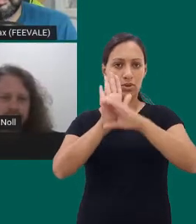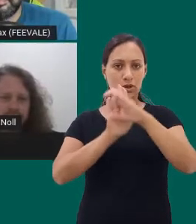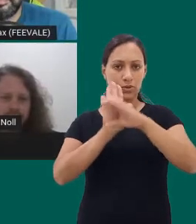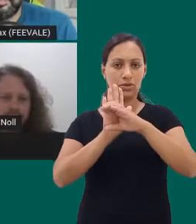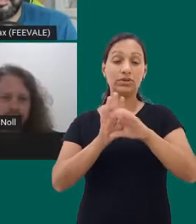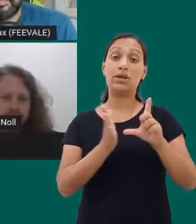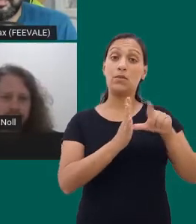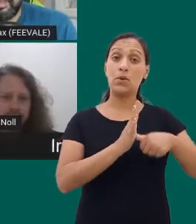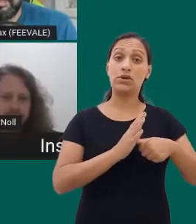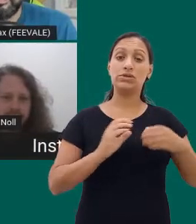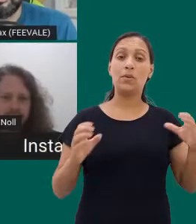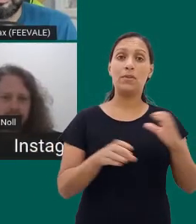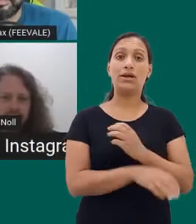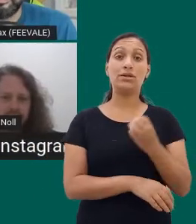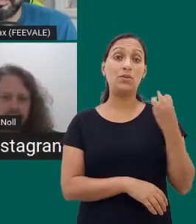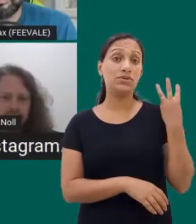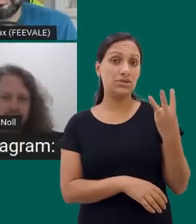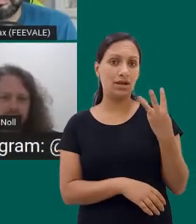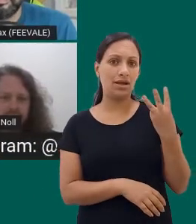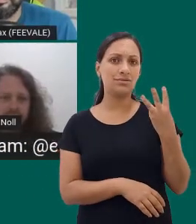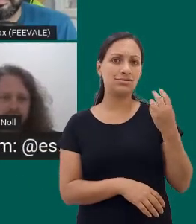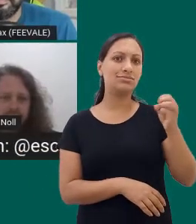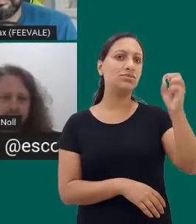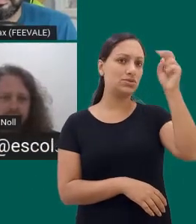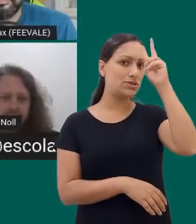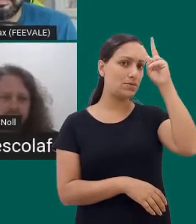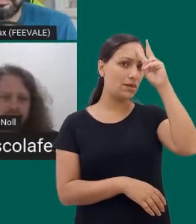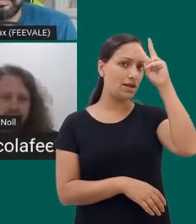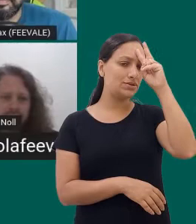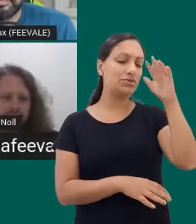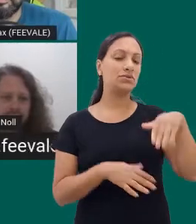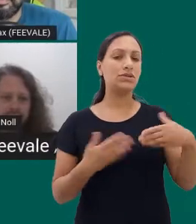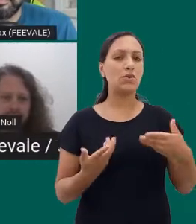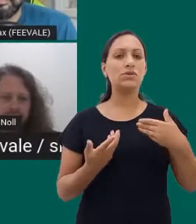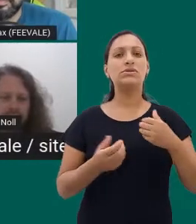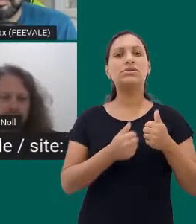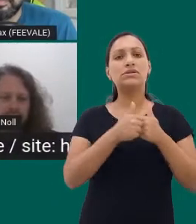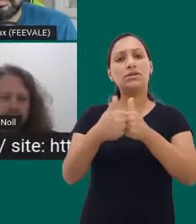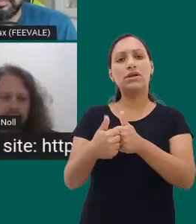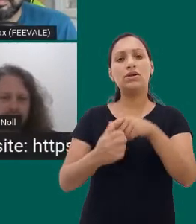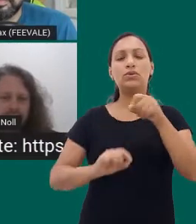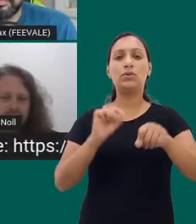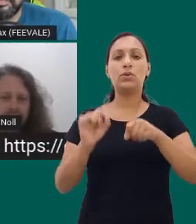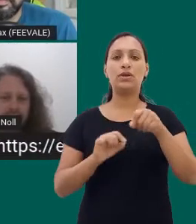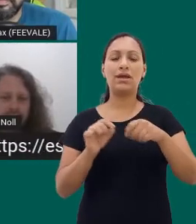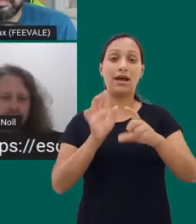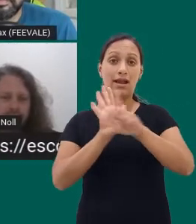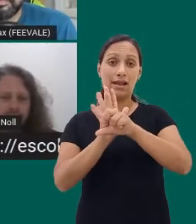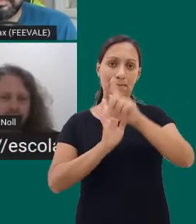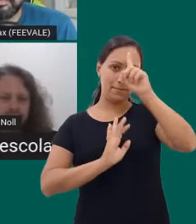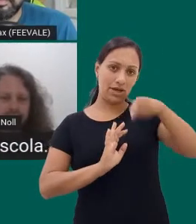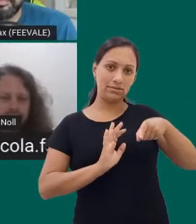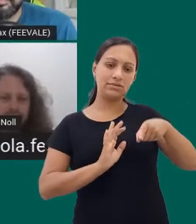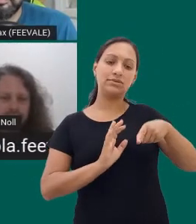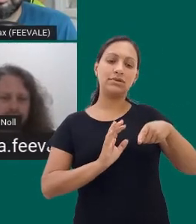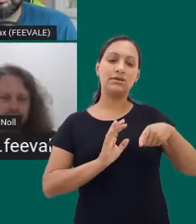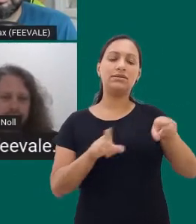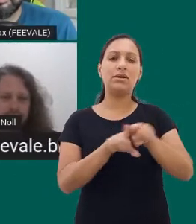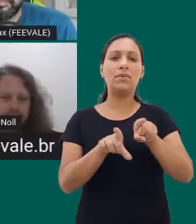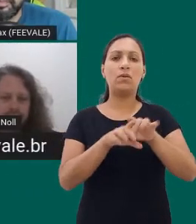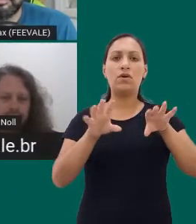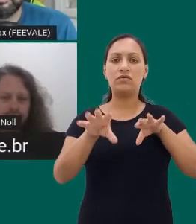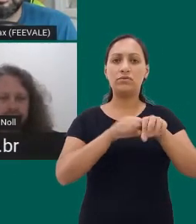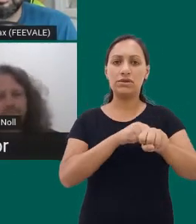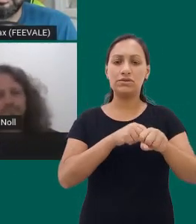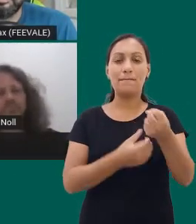anos do ensino médio, seguindo o que a lei exige, então, com os itinerários formativos e com a formação básica. Então,